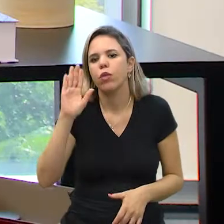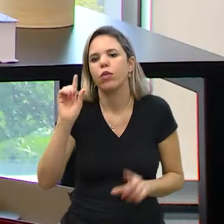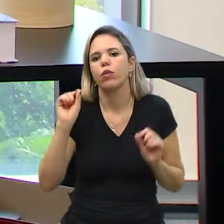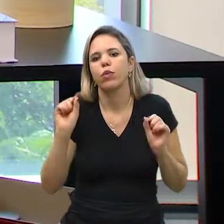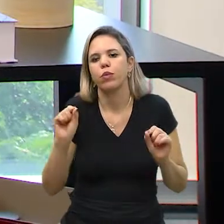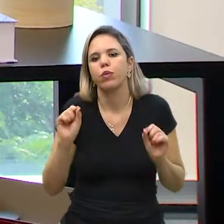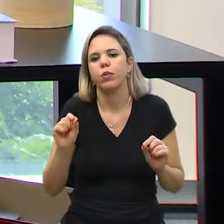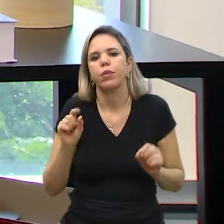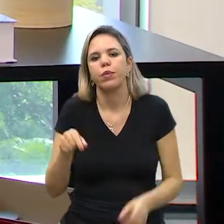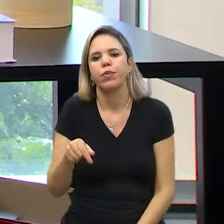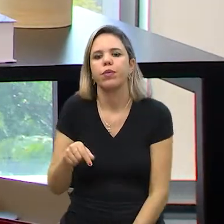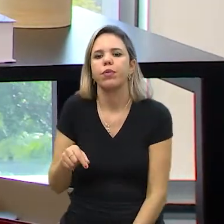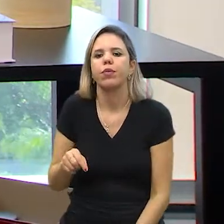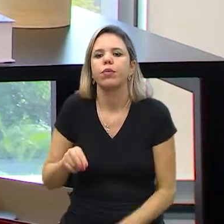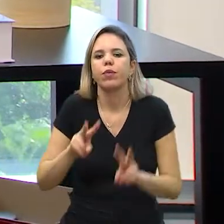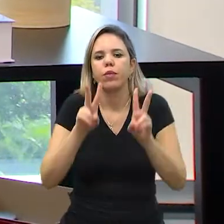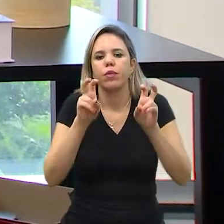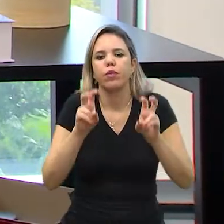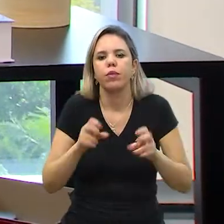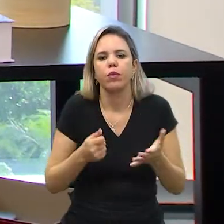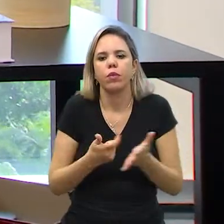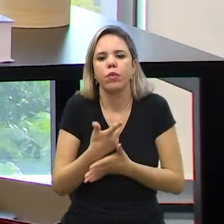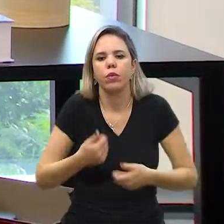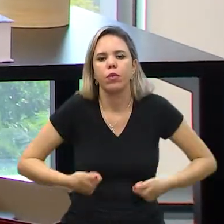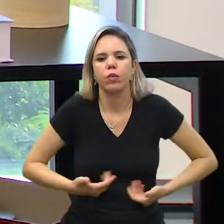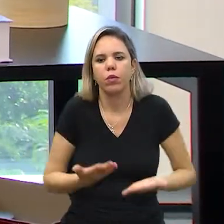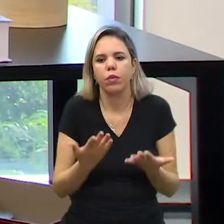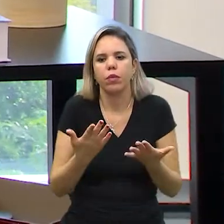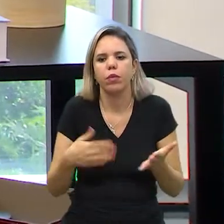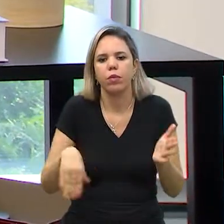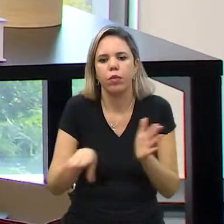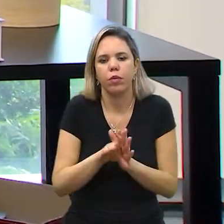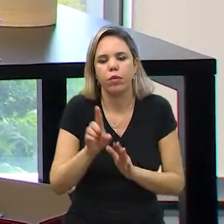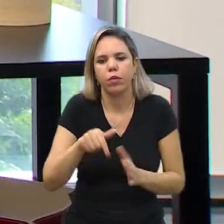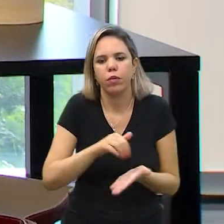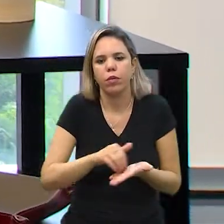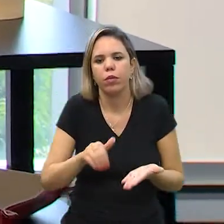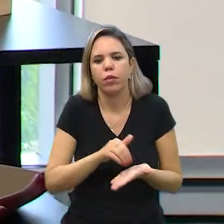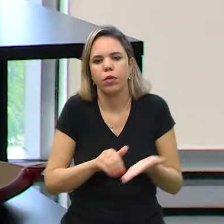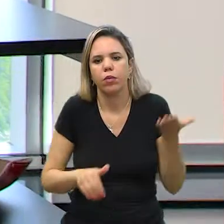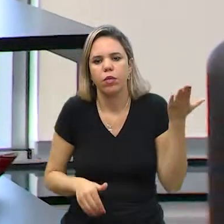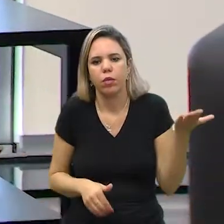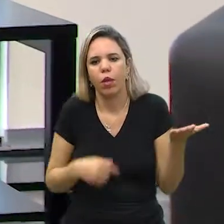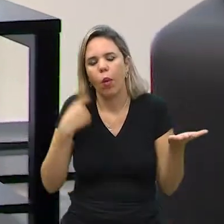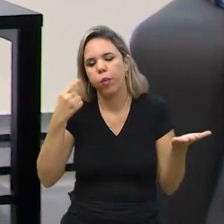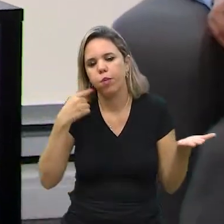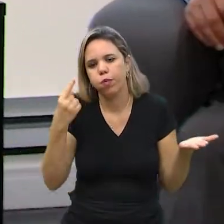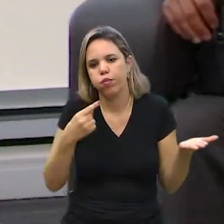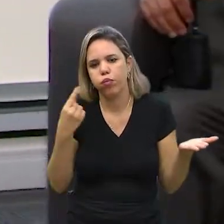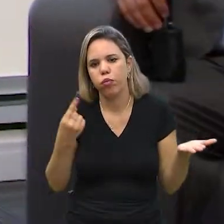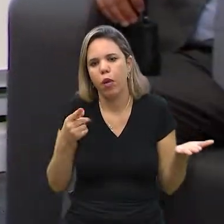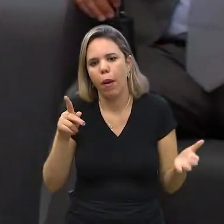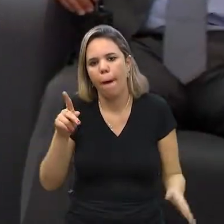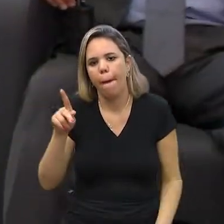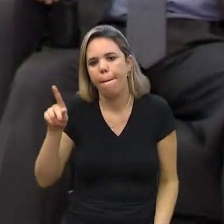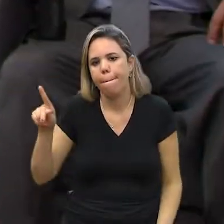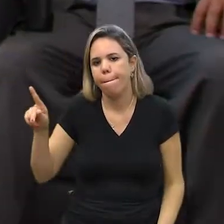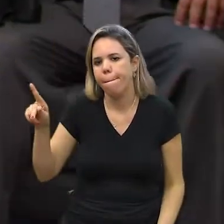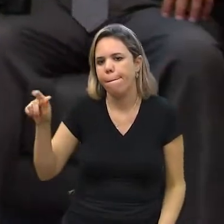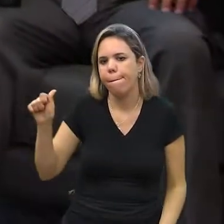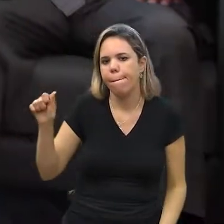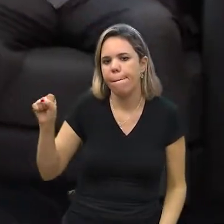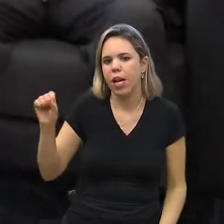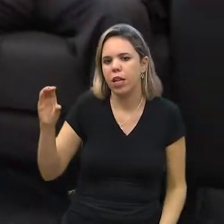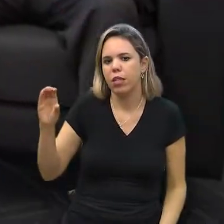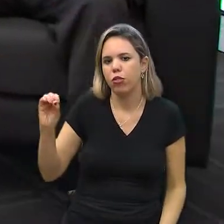a respeito desse tema das compras por impulso, a gente veio até o escritório do advogado Pascoal Irano, que está aqui